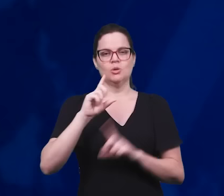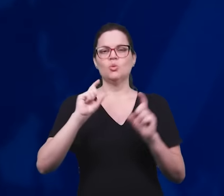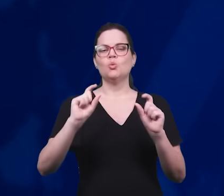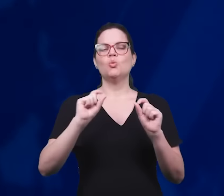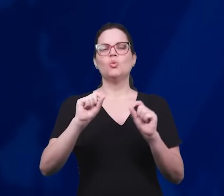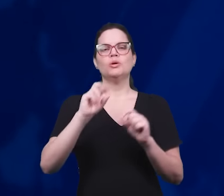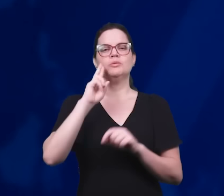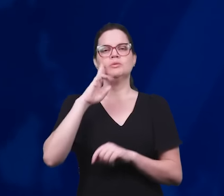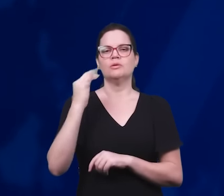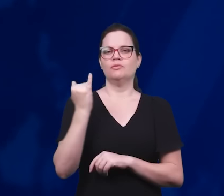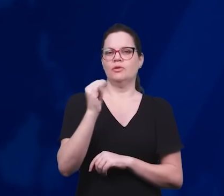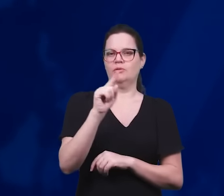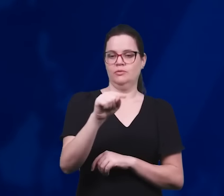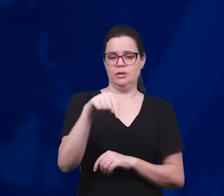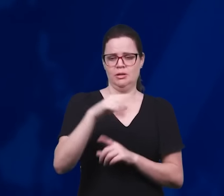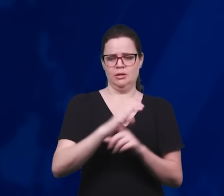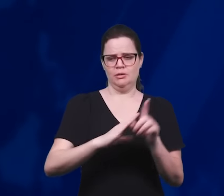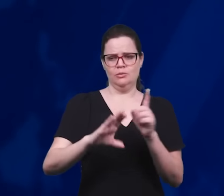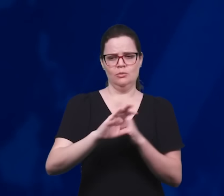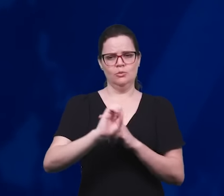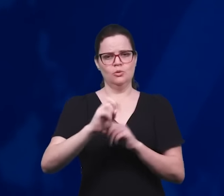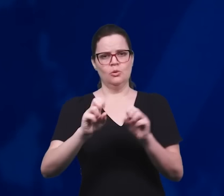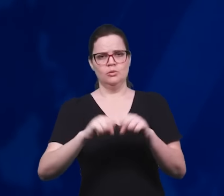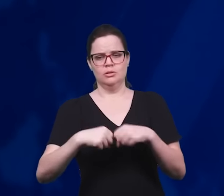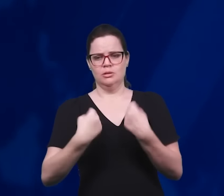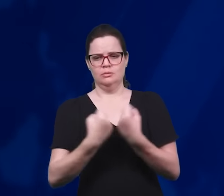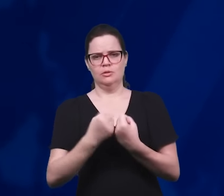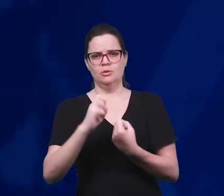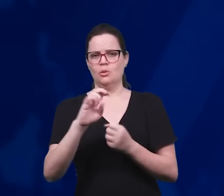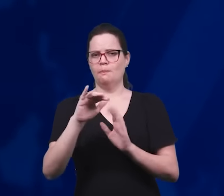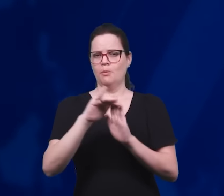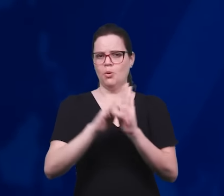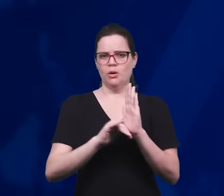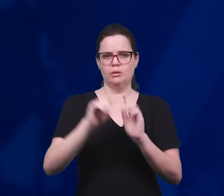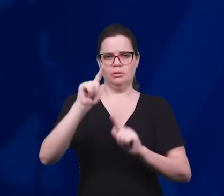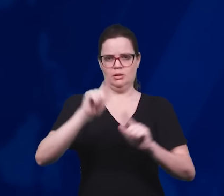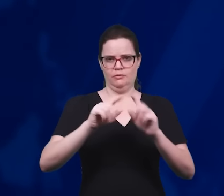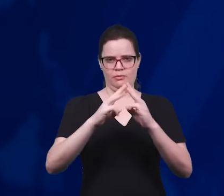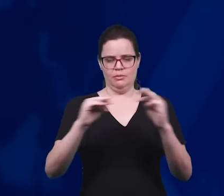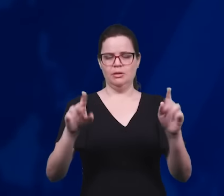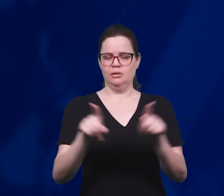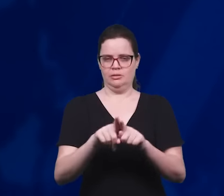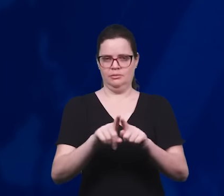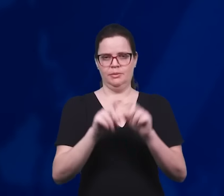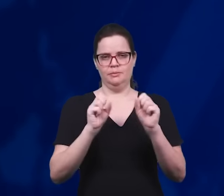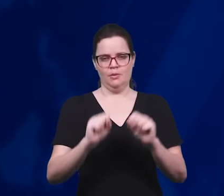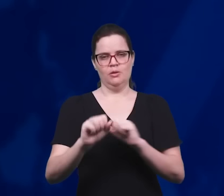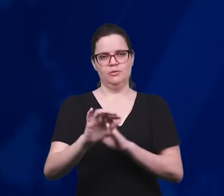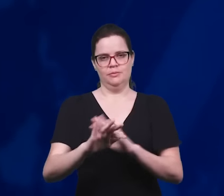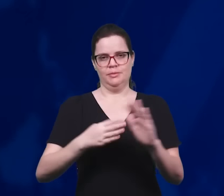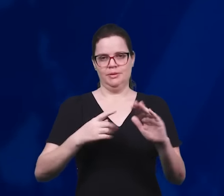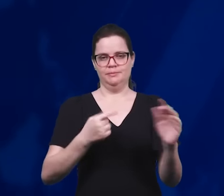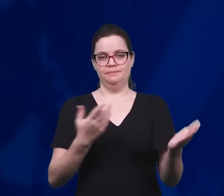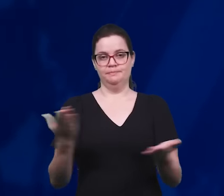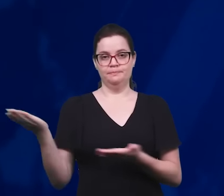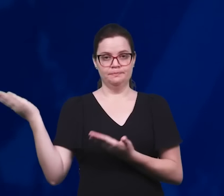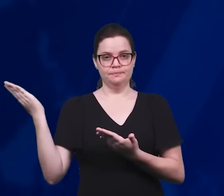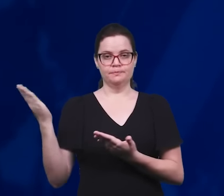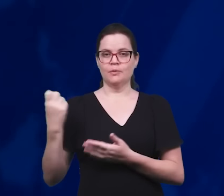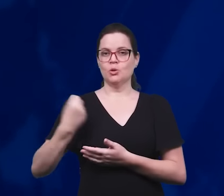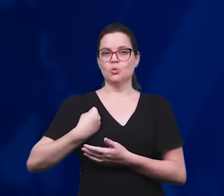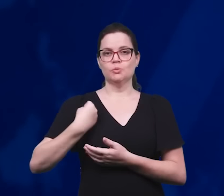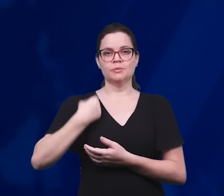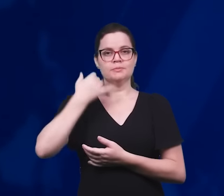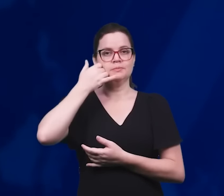conosco não só uma experiência com culto, com algum seminário, com alguma programação da nossa igreja. E por fim, também há um telefone,